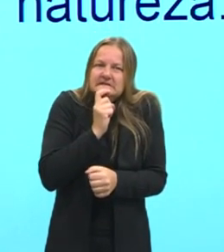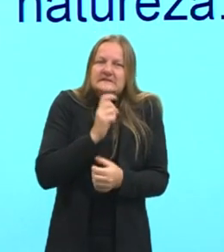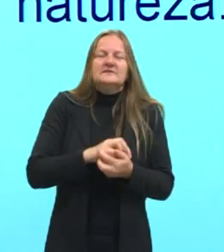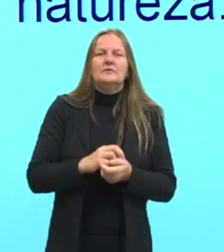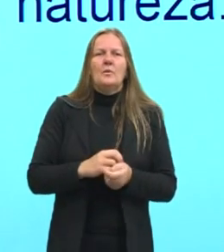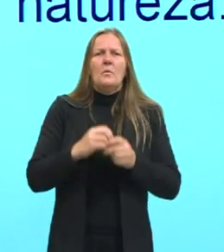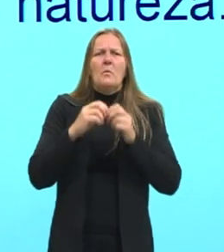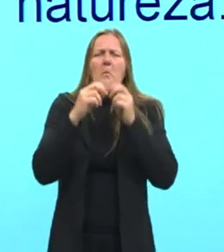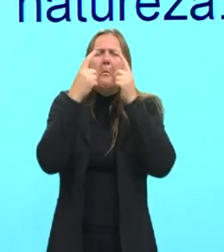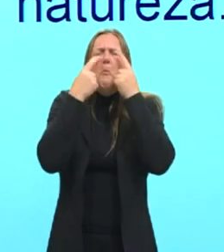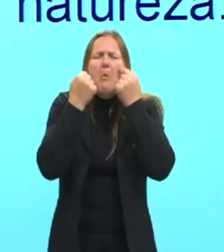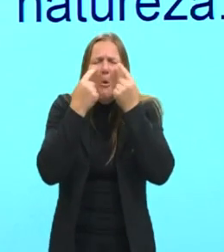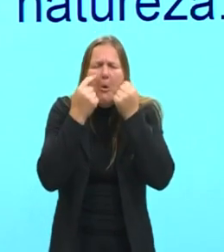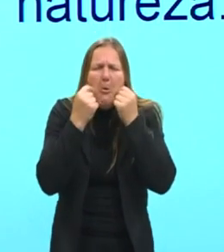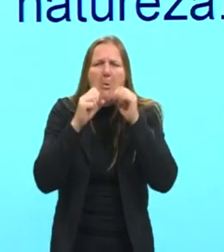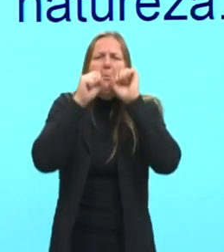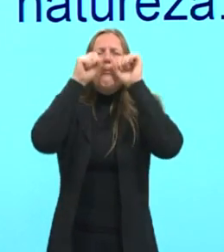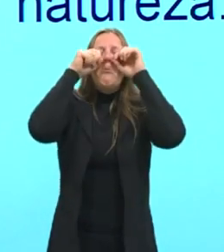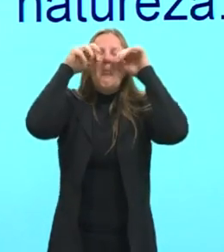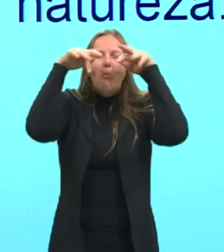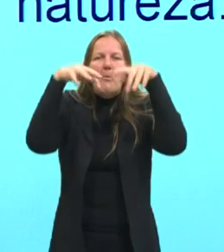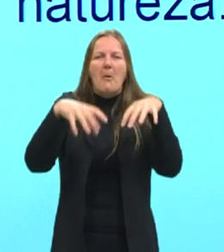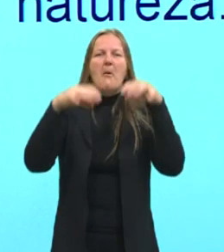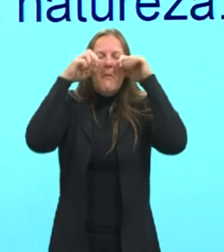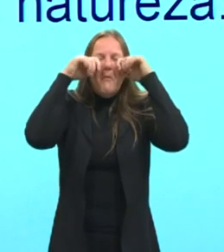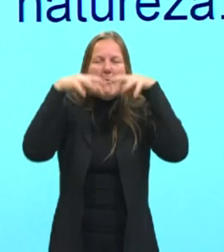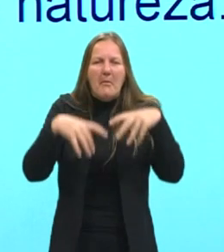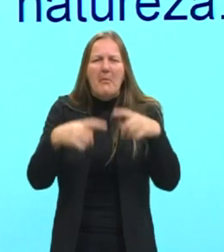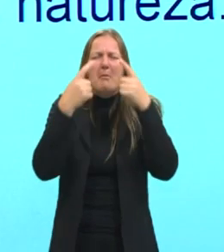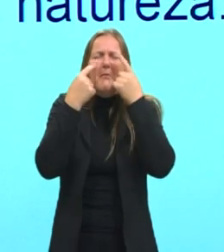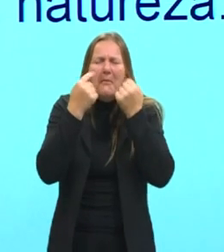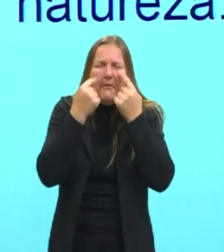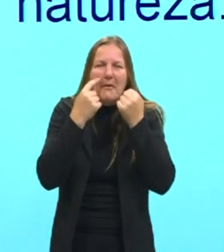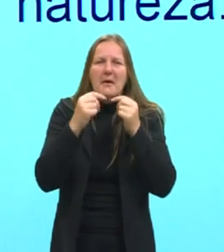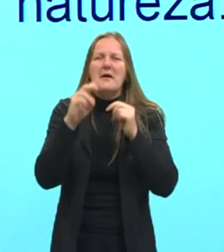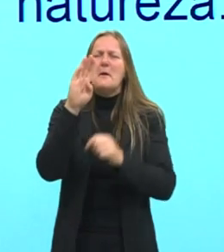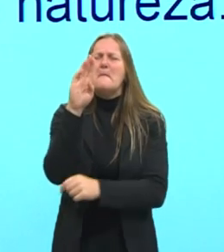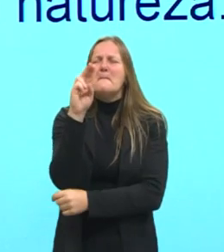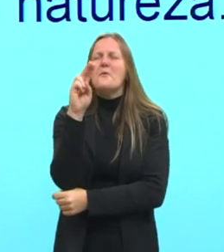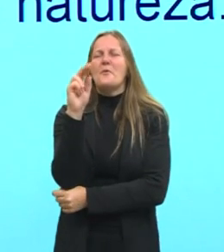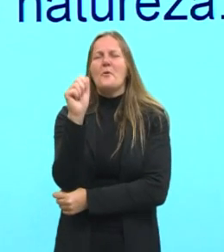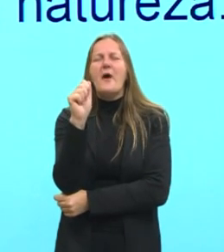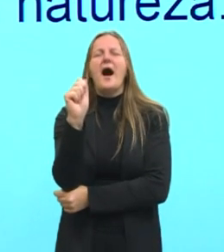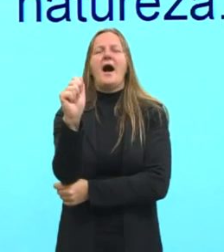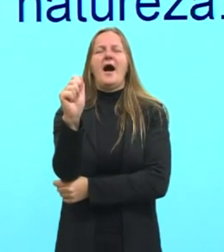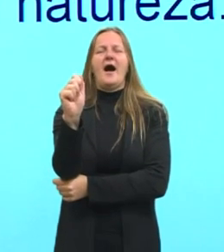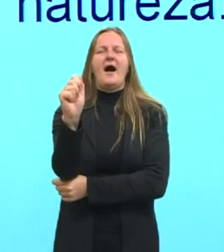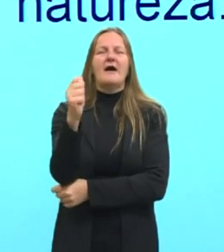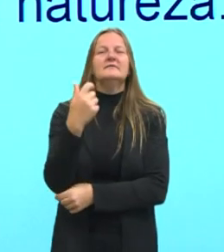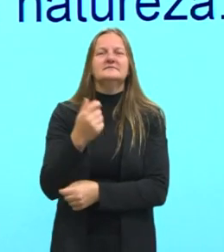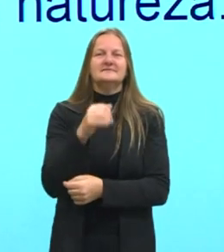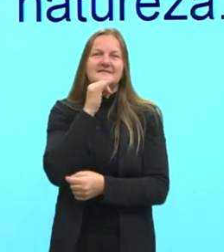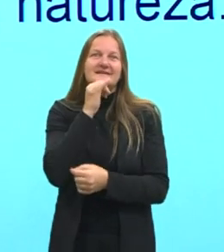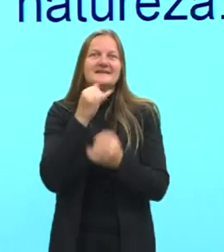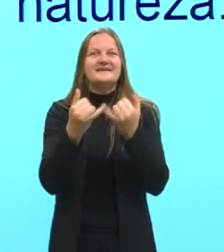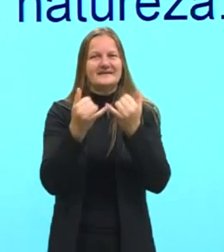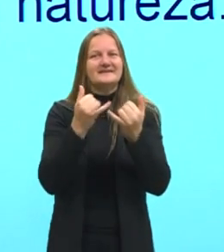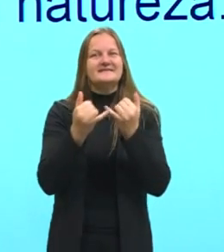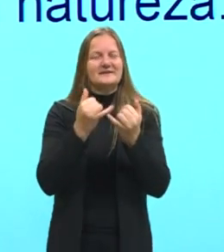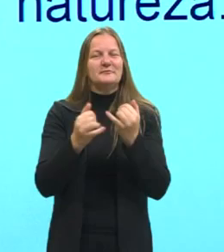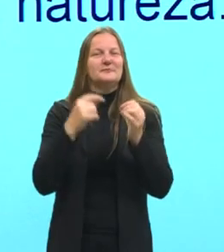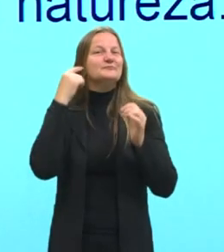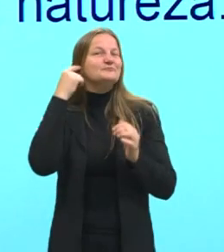buá, bem grande, para imitar o choro. Todos esses exemplos aqui são exemplos, né? De